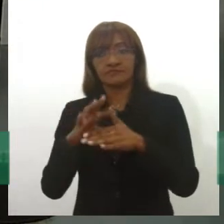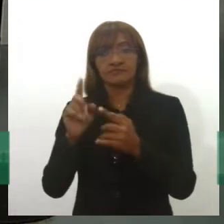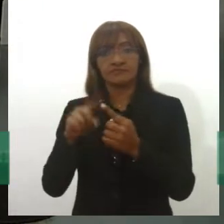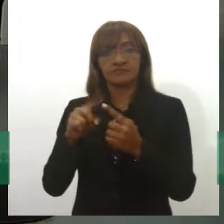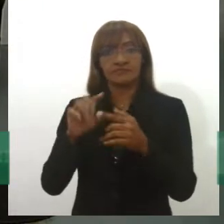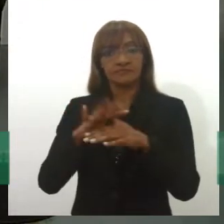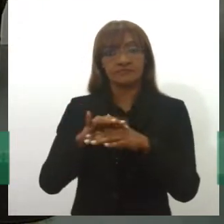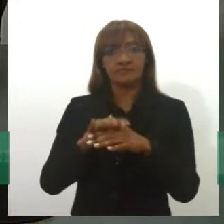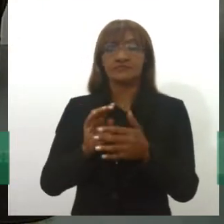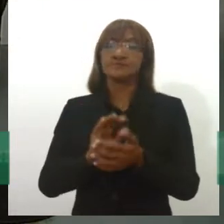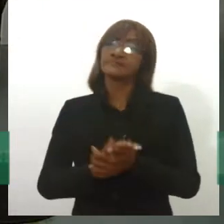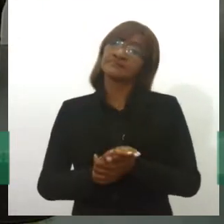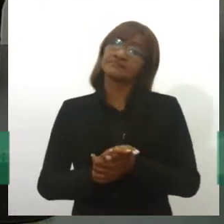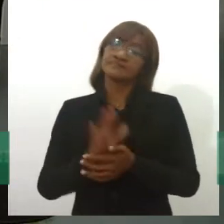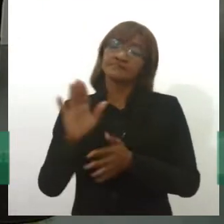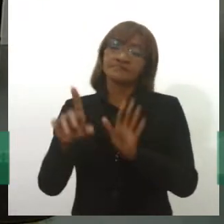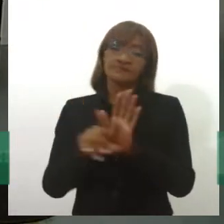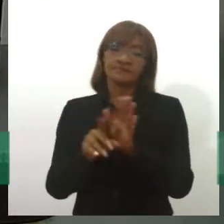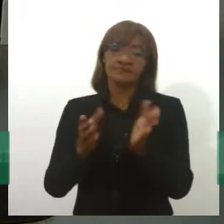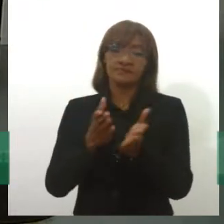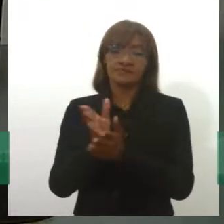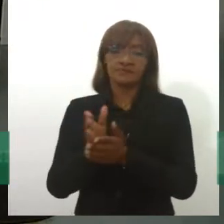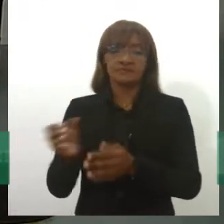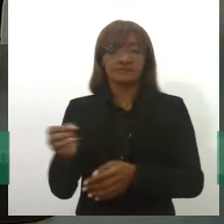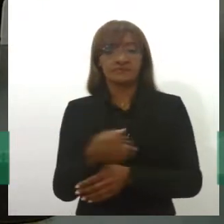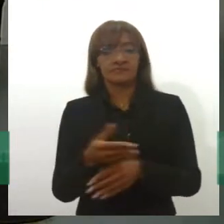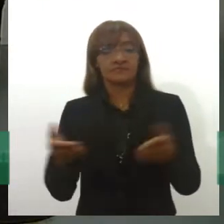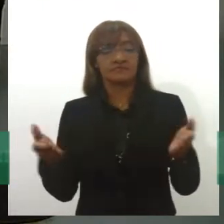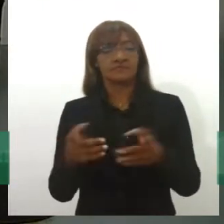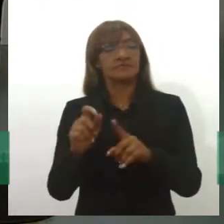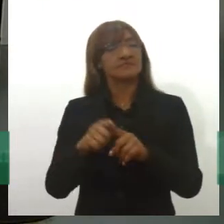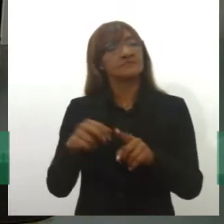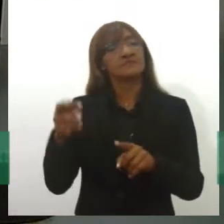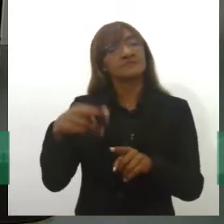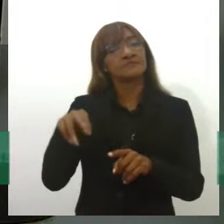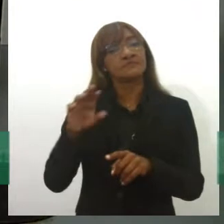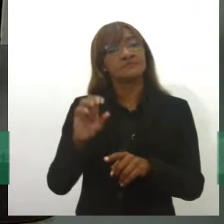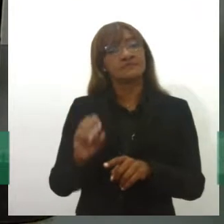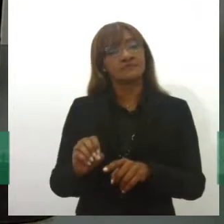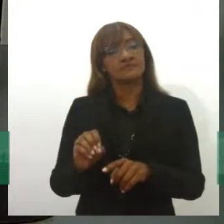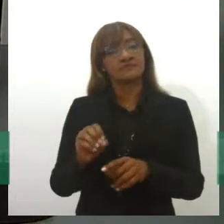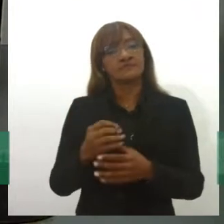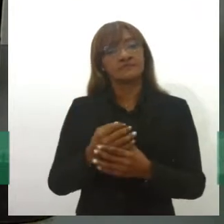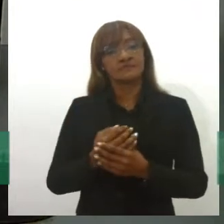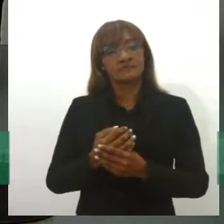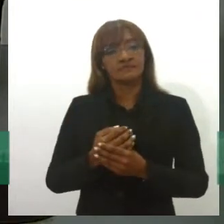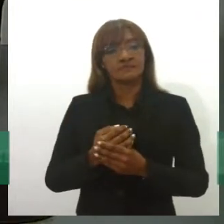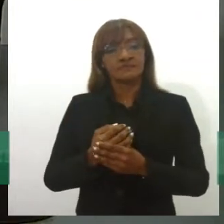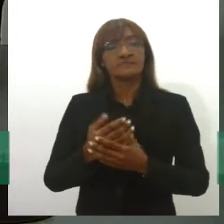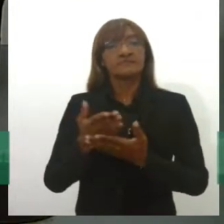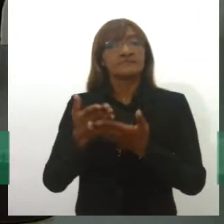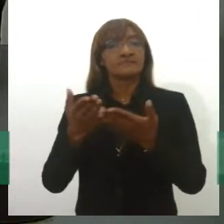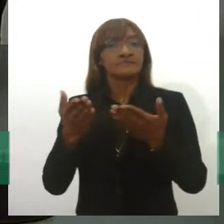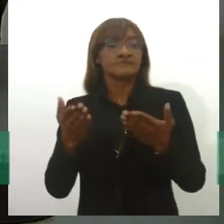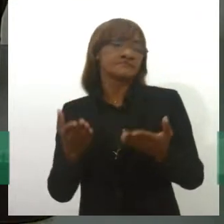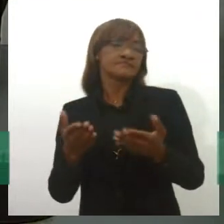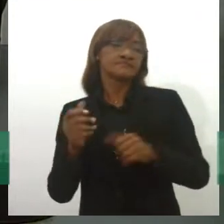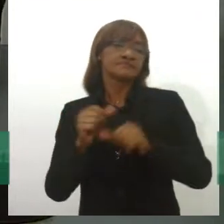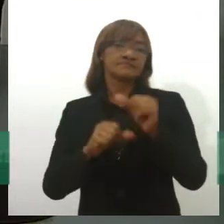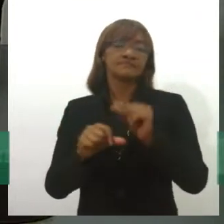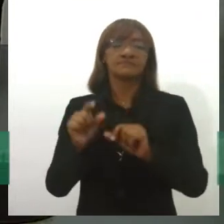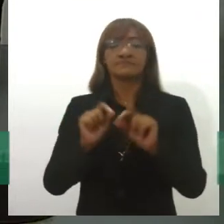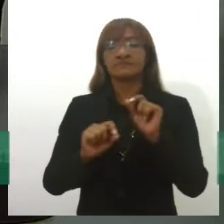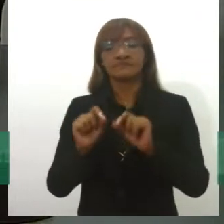essa lei aprovada recentemente, agora no mês de março, né? Qual é a expectativa, o que é que muda para